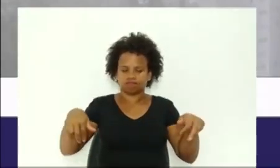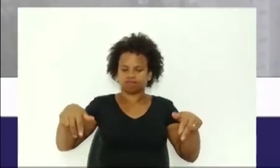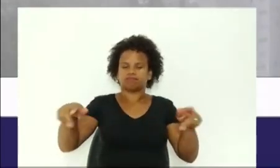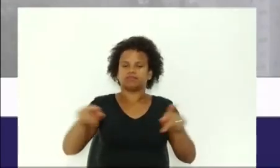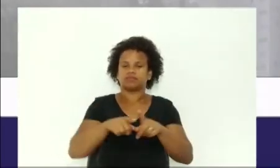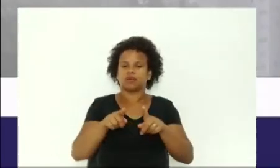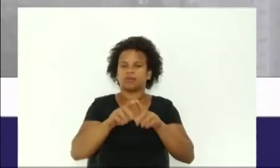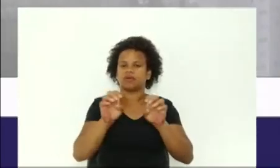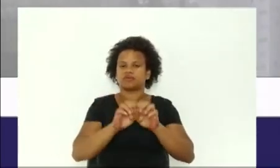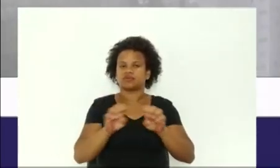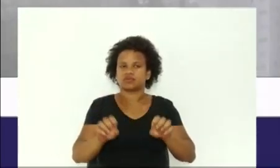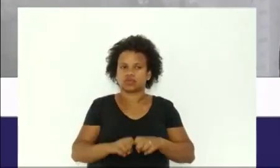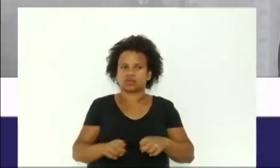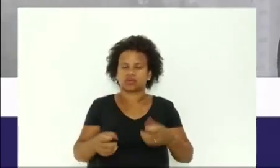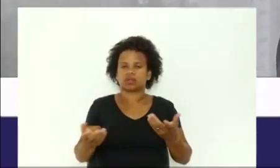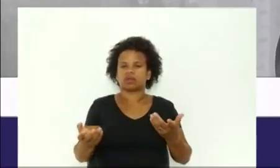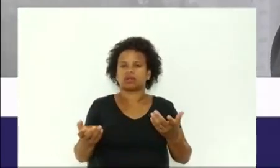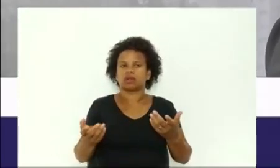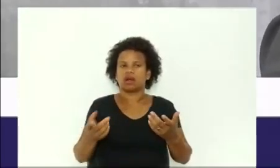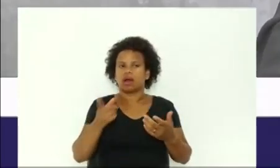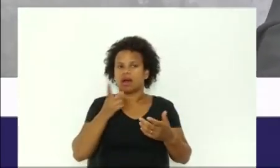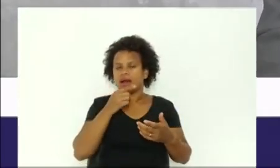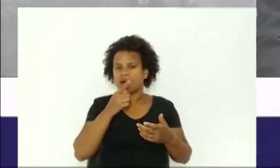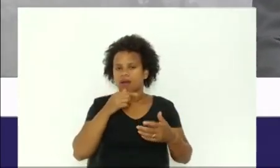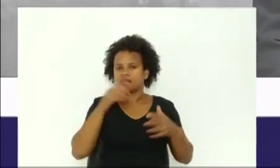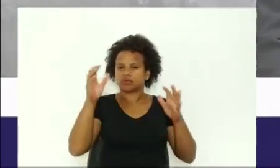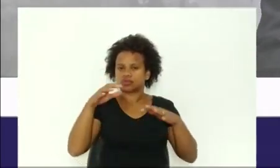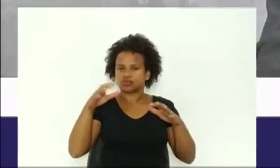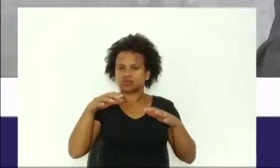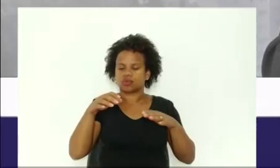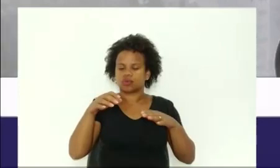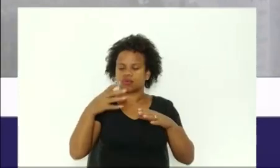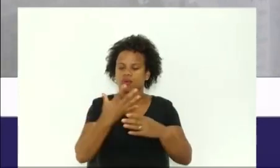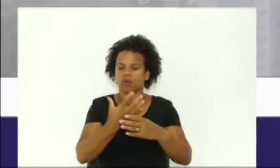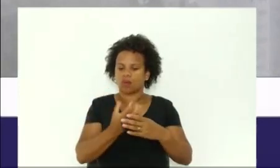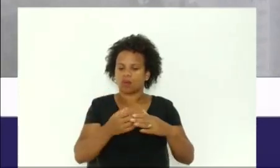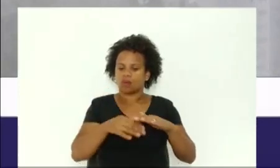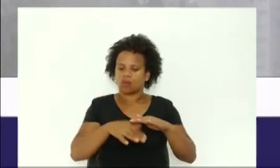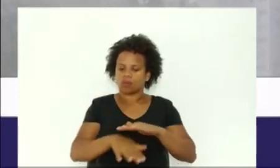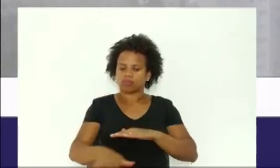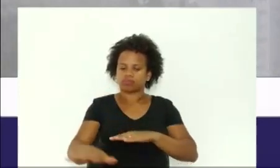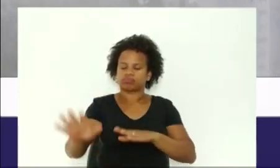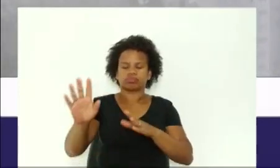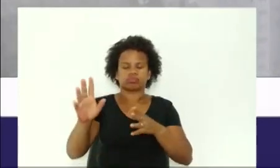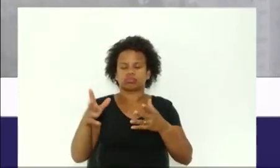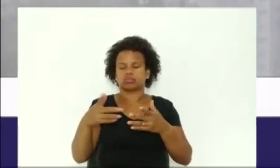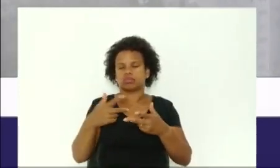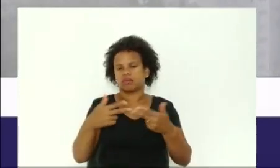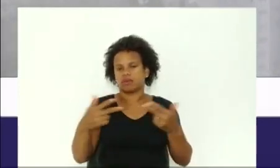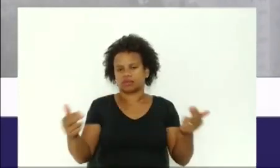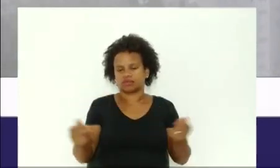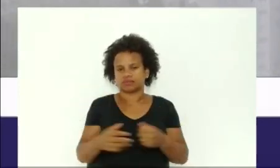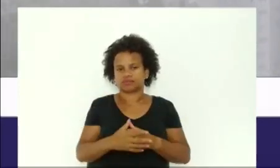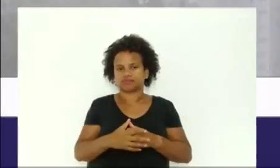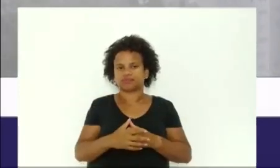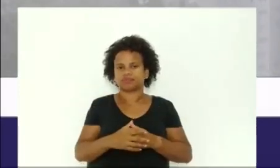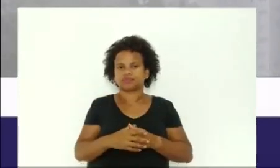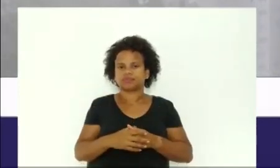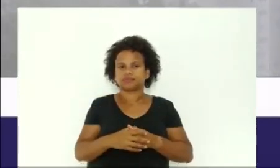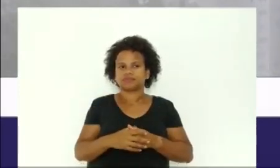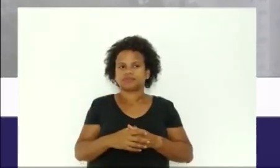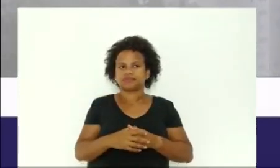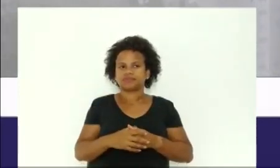de captação de águas pluviais e por aí vai, né? E aí, tem um ponto